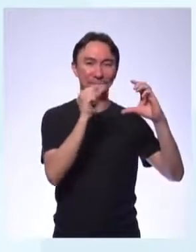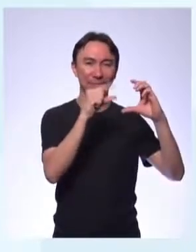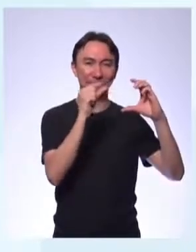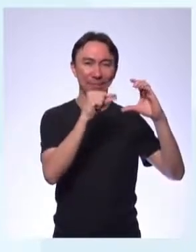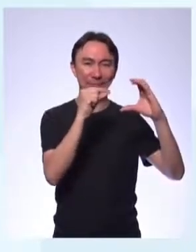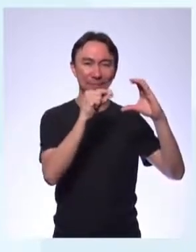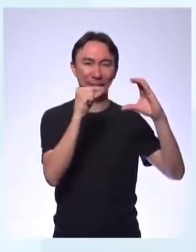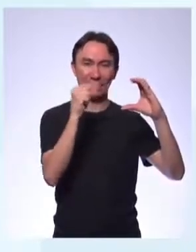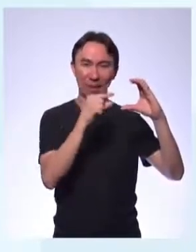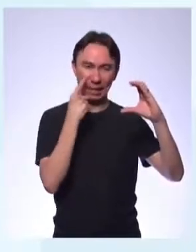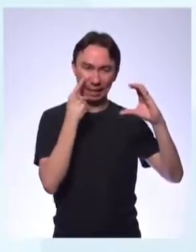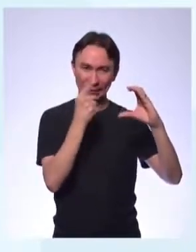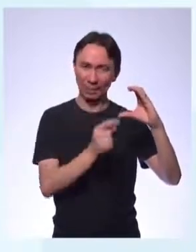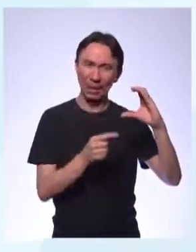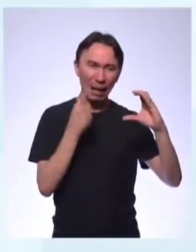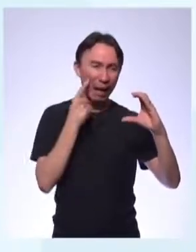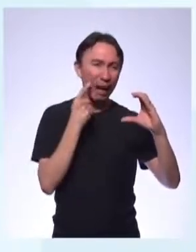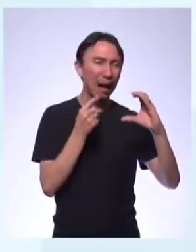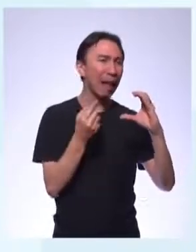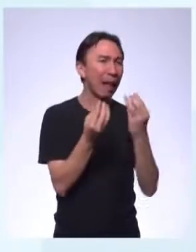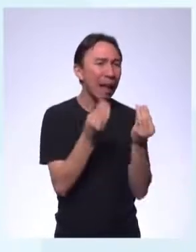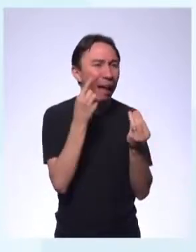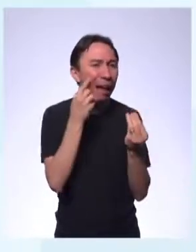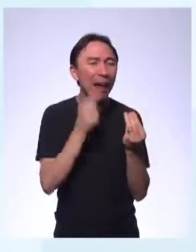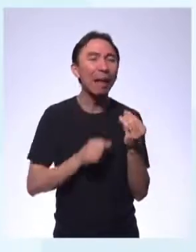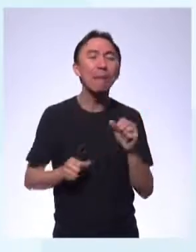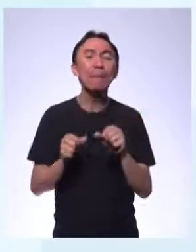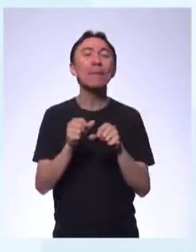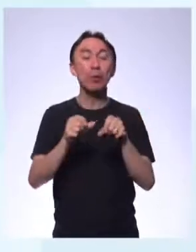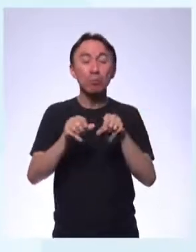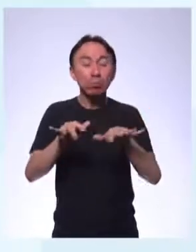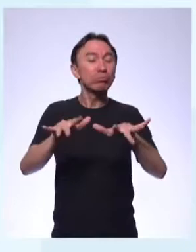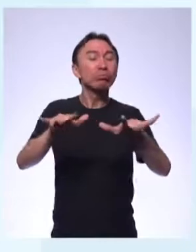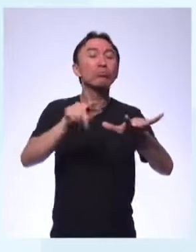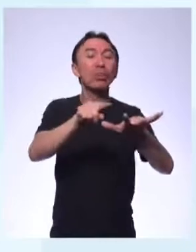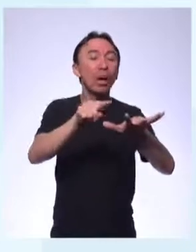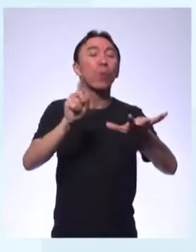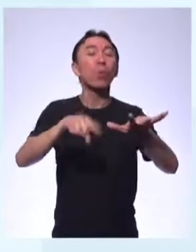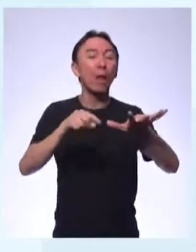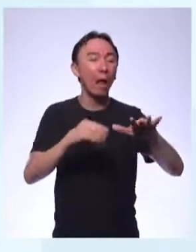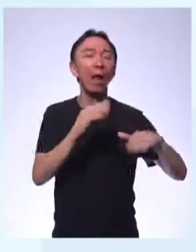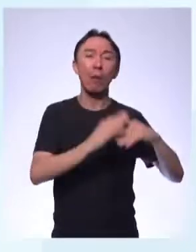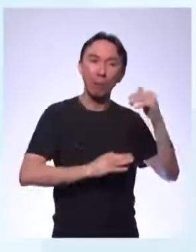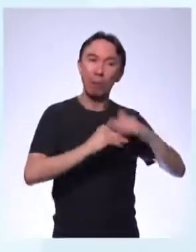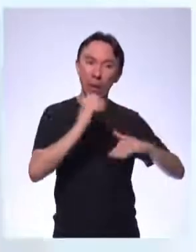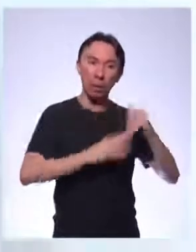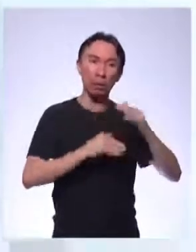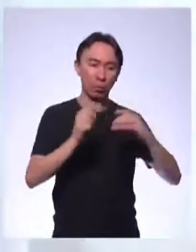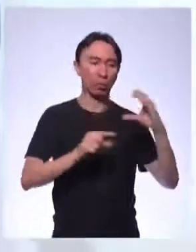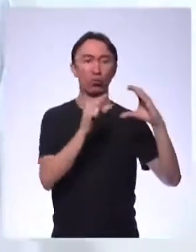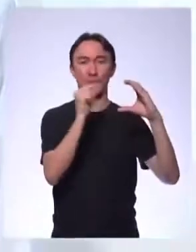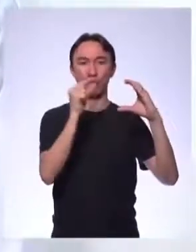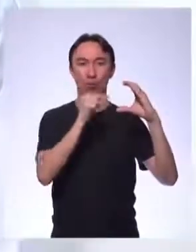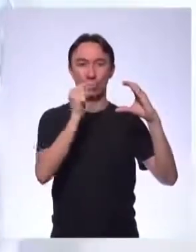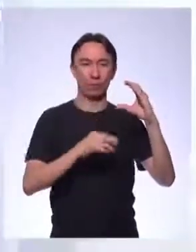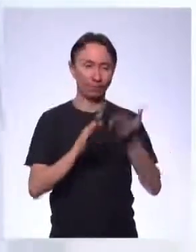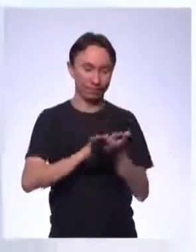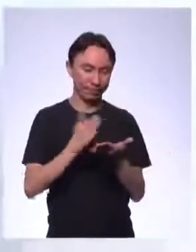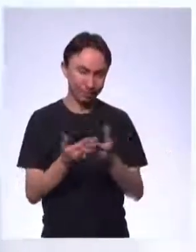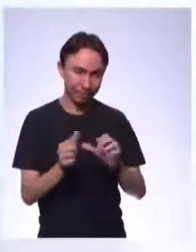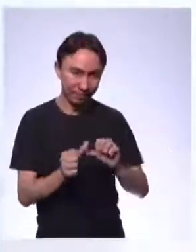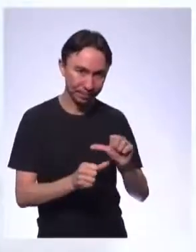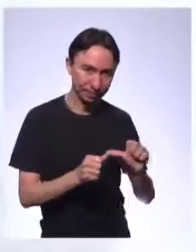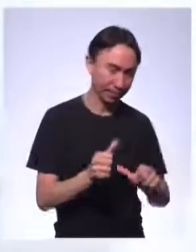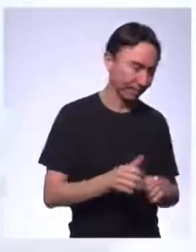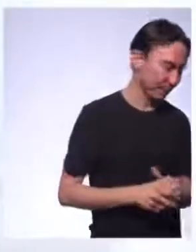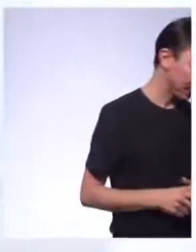método que ela dissemina fica conhecido como método turco. Tá, e como é que funcionava? Ela estava lá